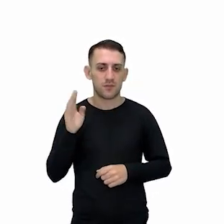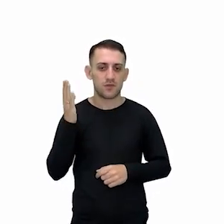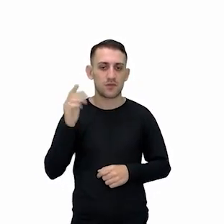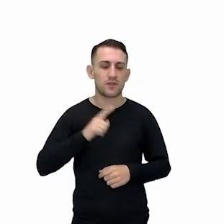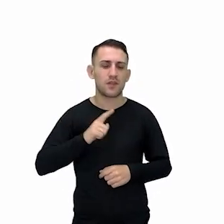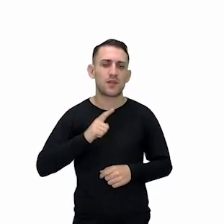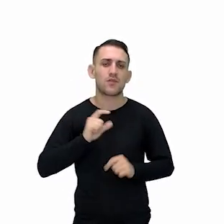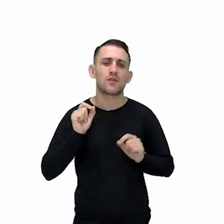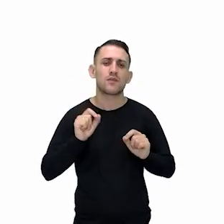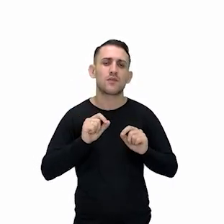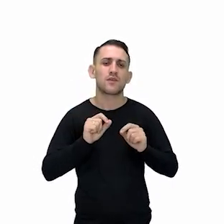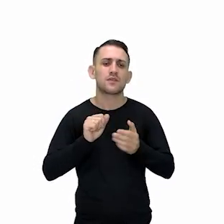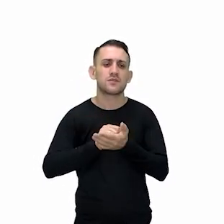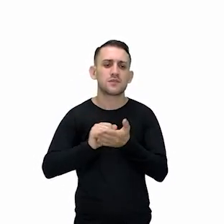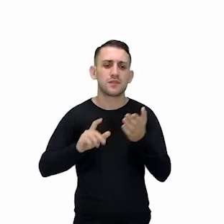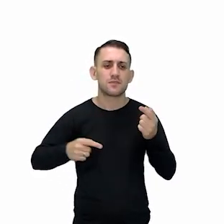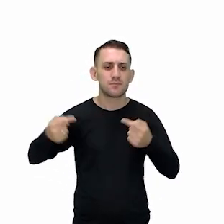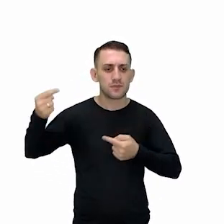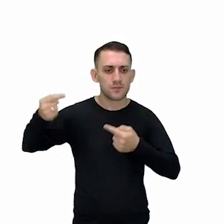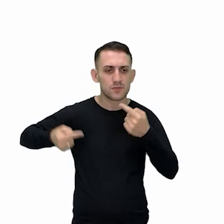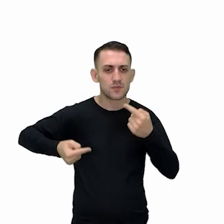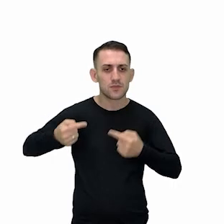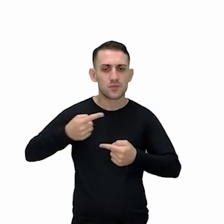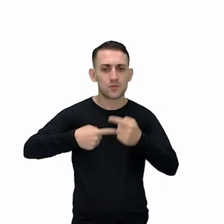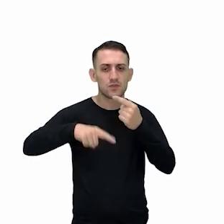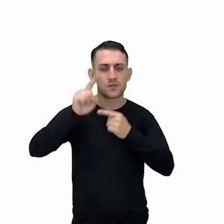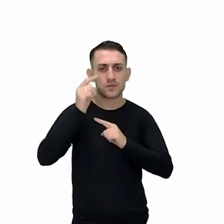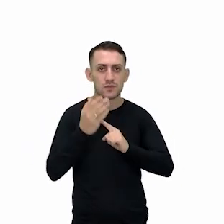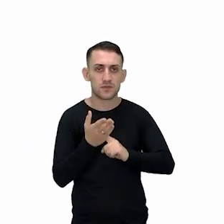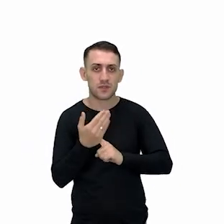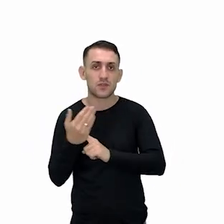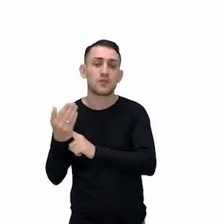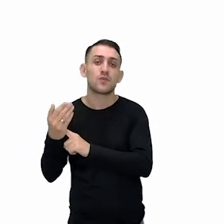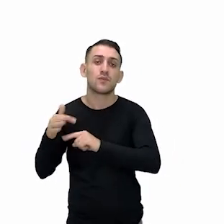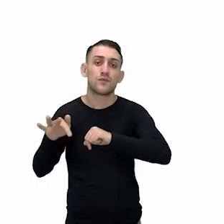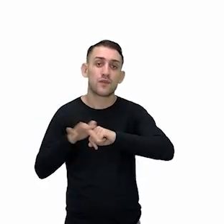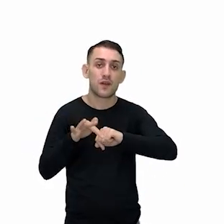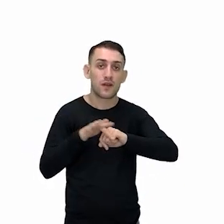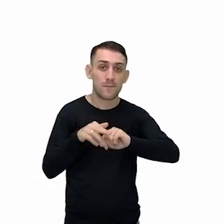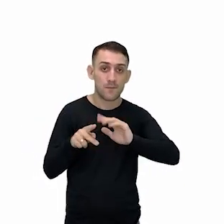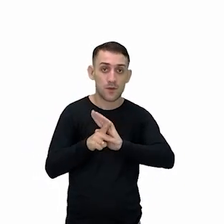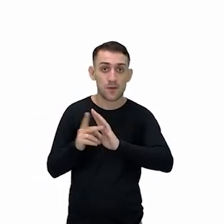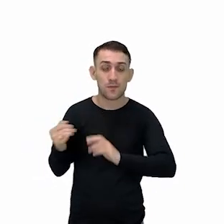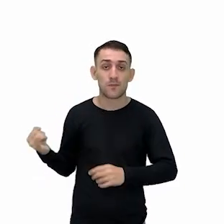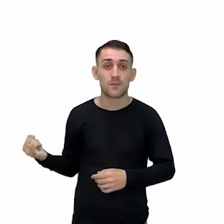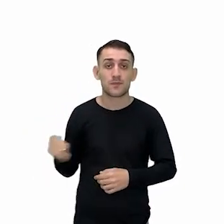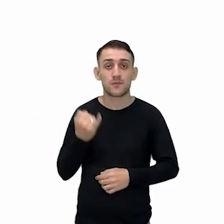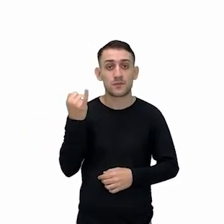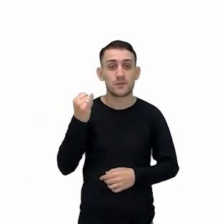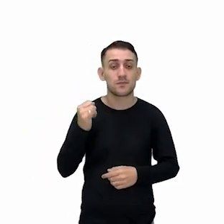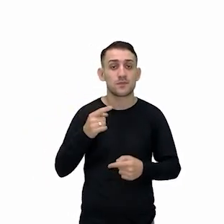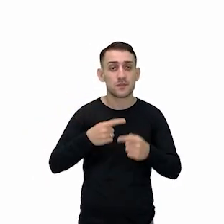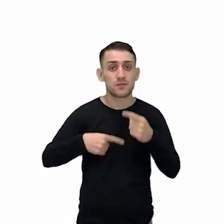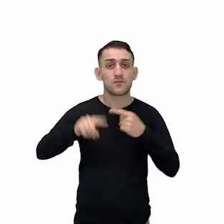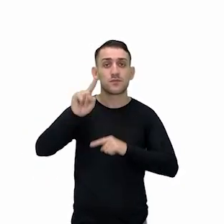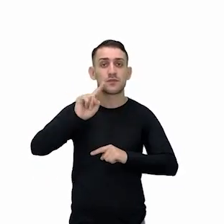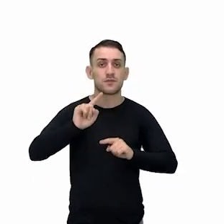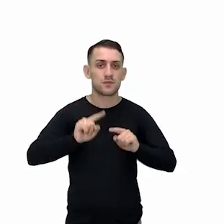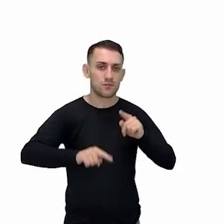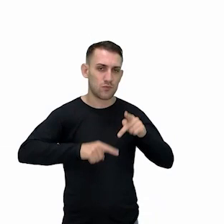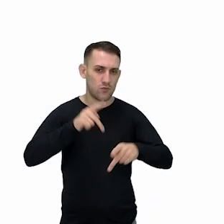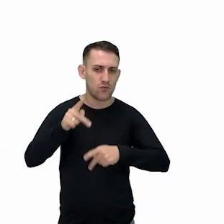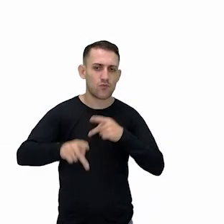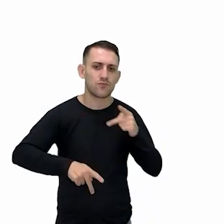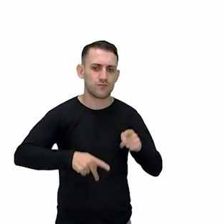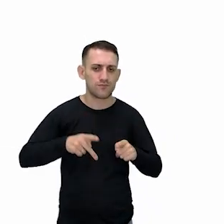uma atividade que discute os avanços tecnológicos como ferramentas importantes para o desenvolvimento da humanidade. Então,